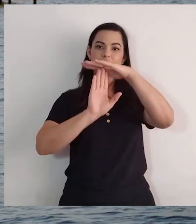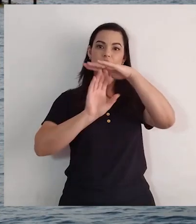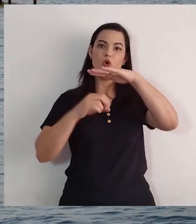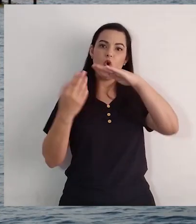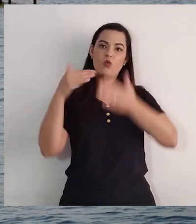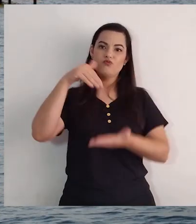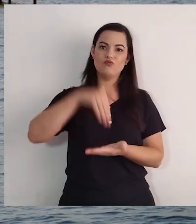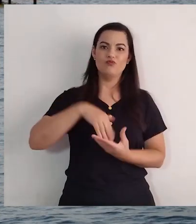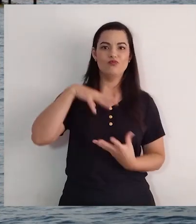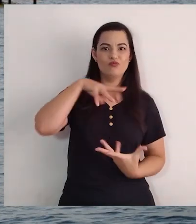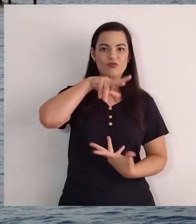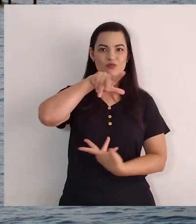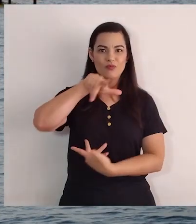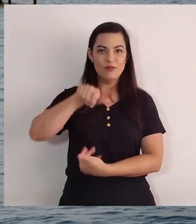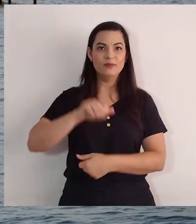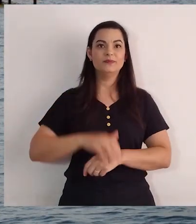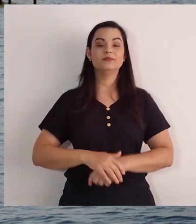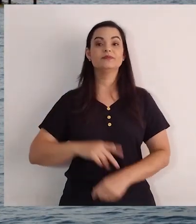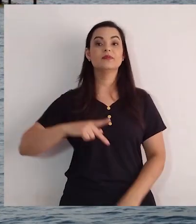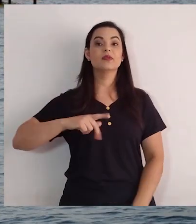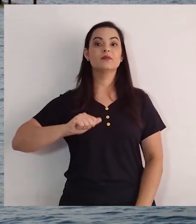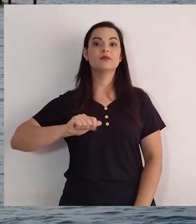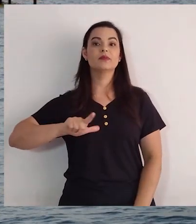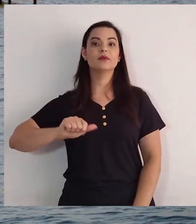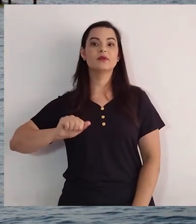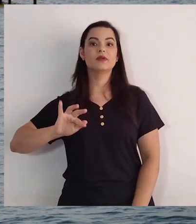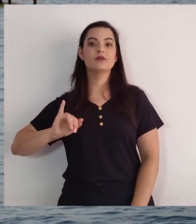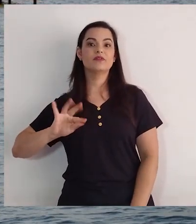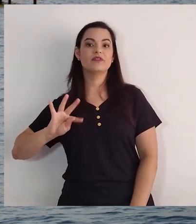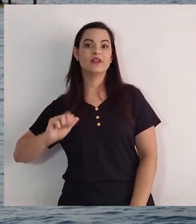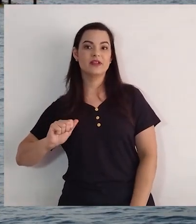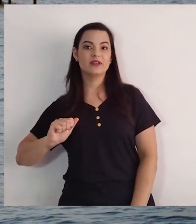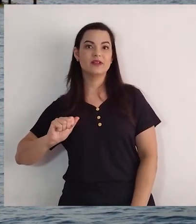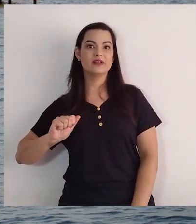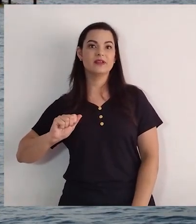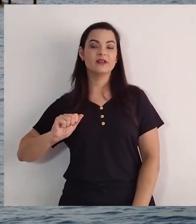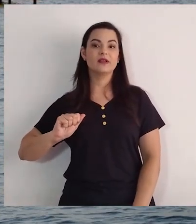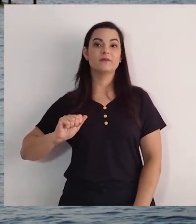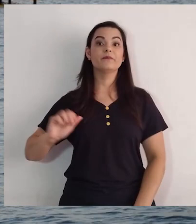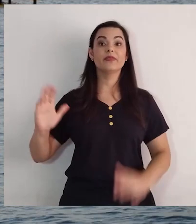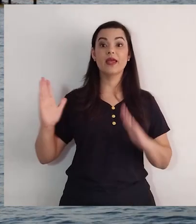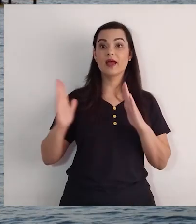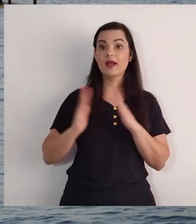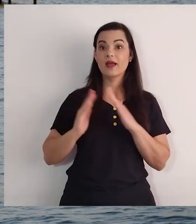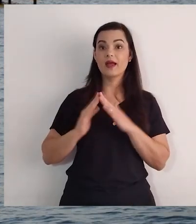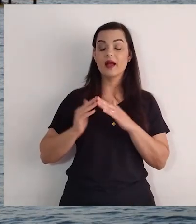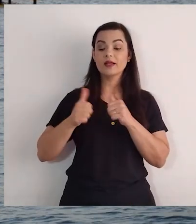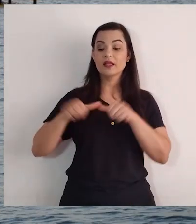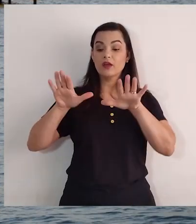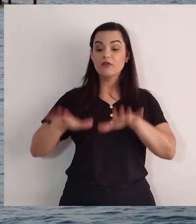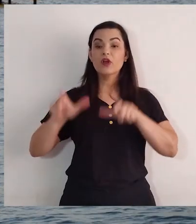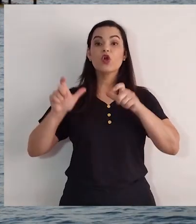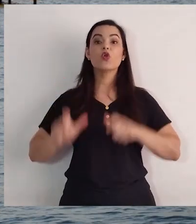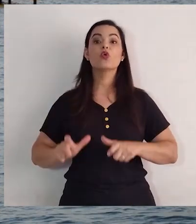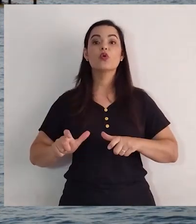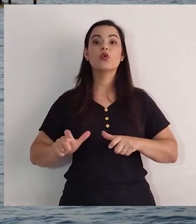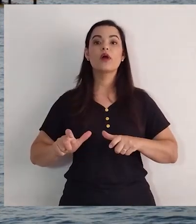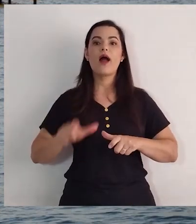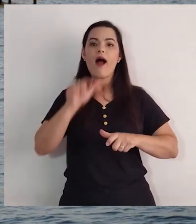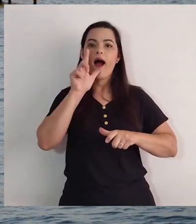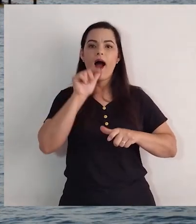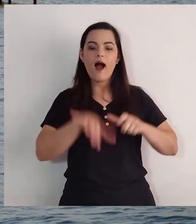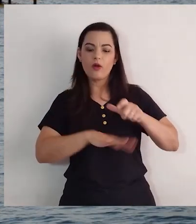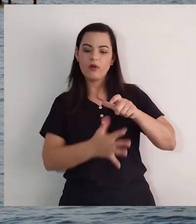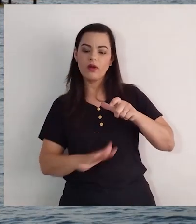Palafita é um sistema construtivo usado em edificações localizadas em regiões alagadiças,